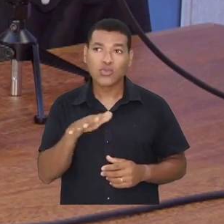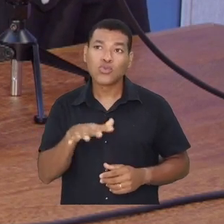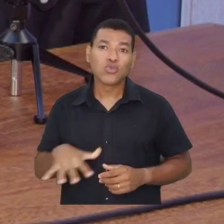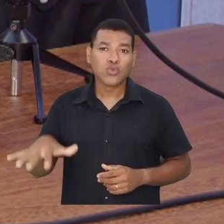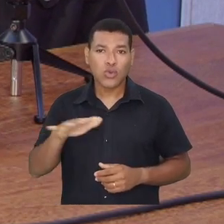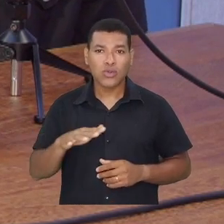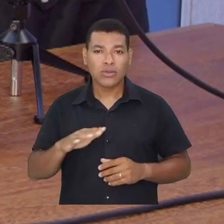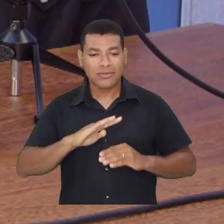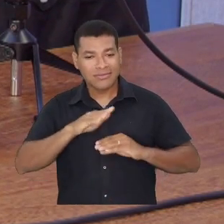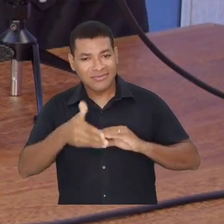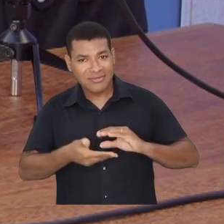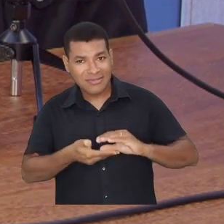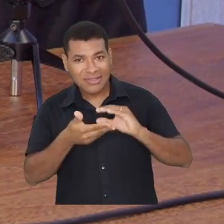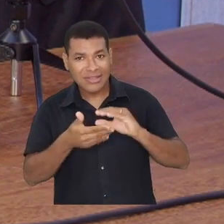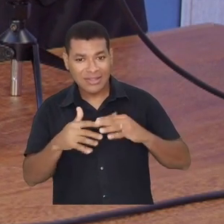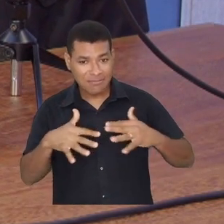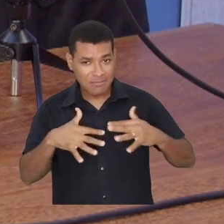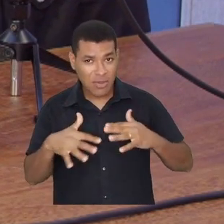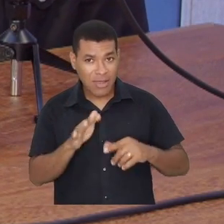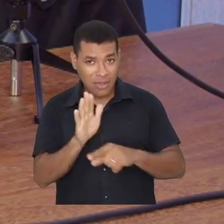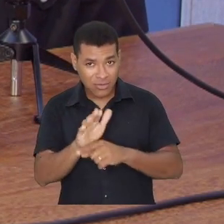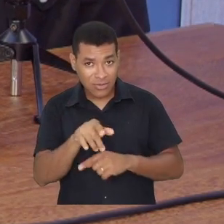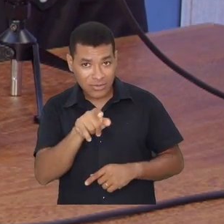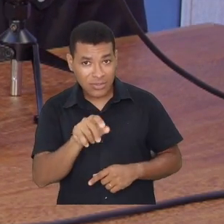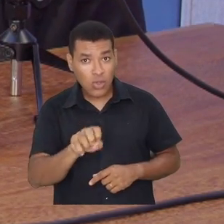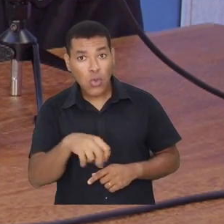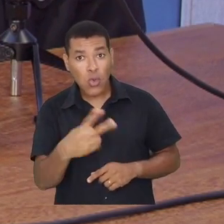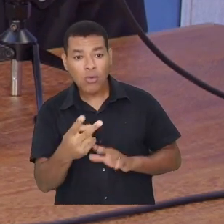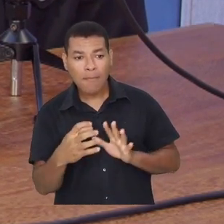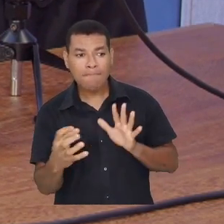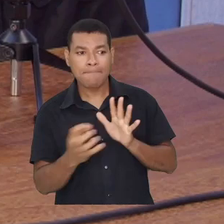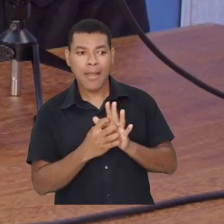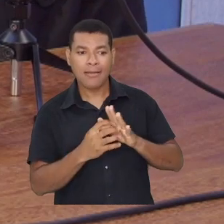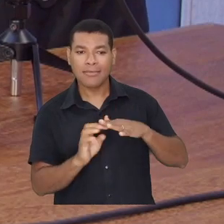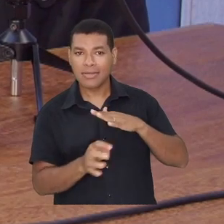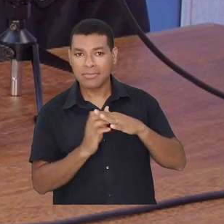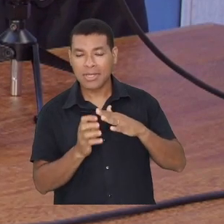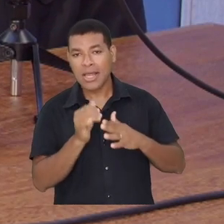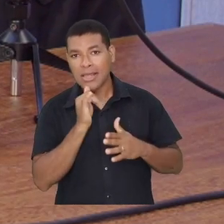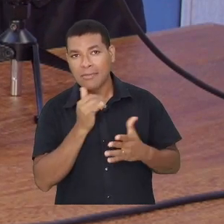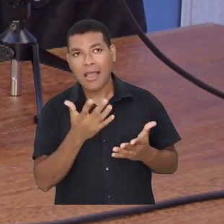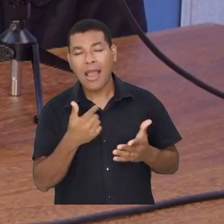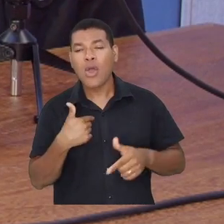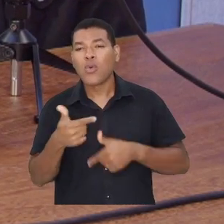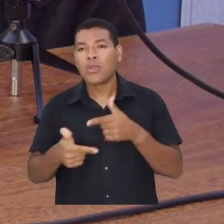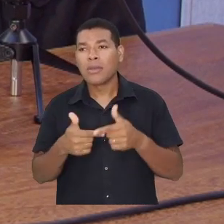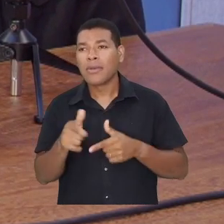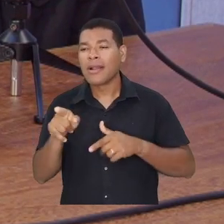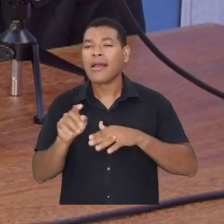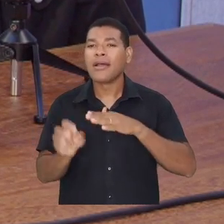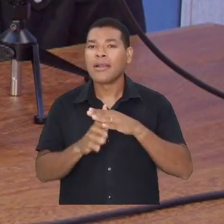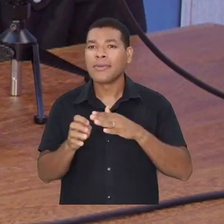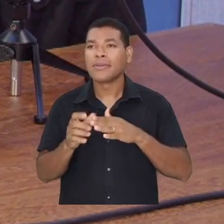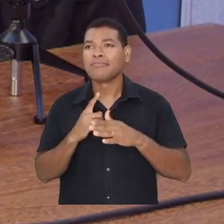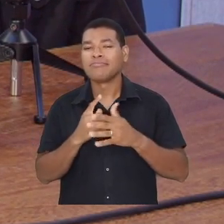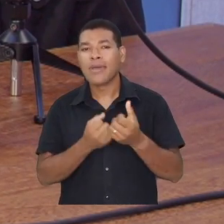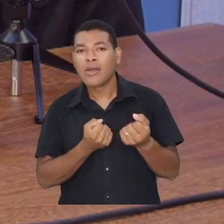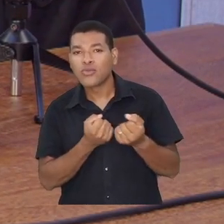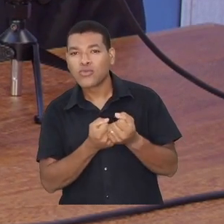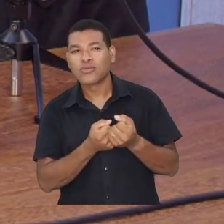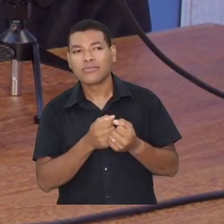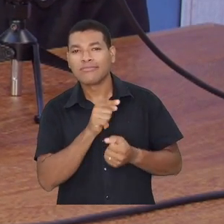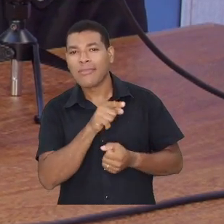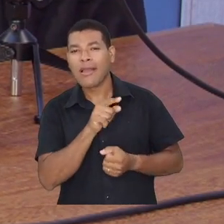todo, sustentabilidade, são o que te movem, ou as nossas marcas grandes, por exemplo, eu trabalho na empresa que está patrocinando o